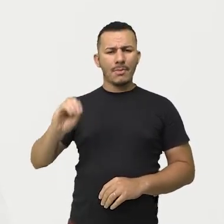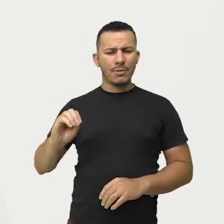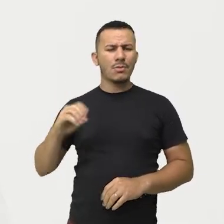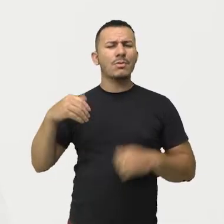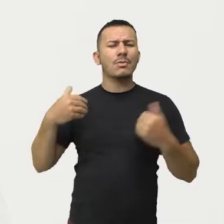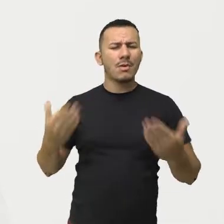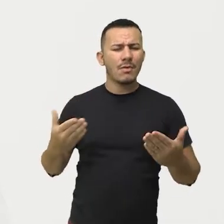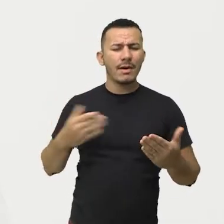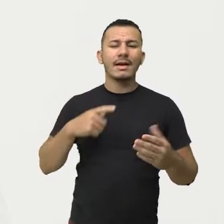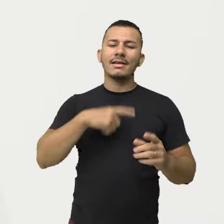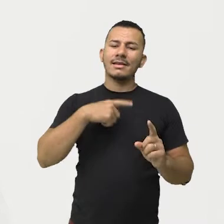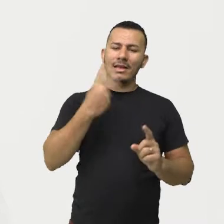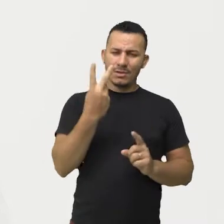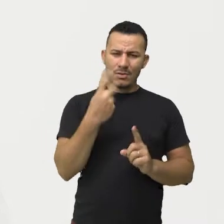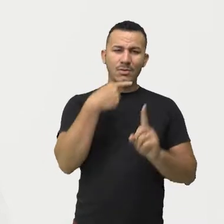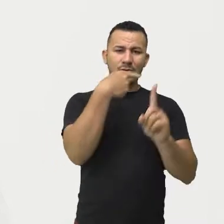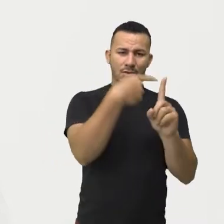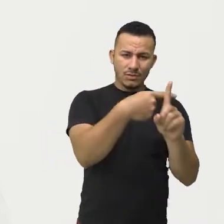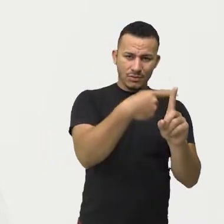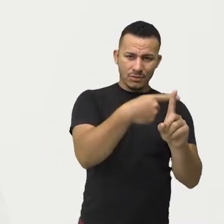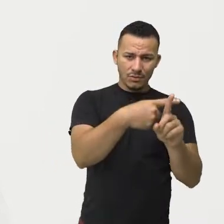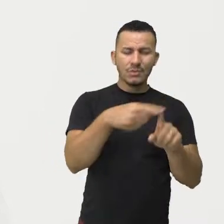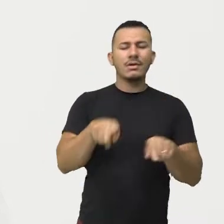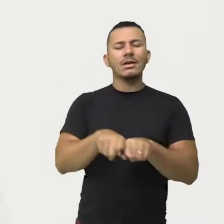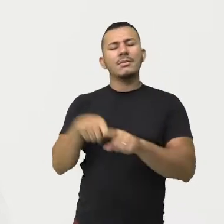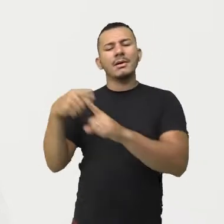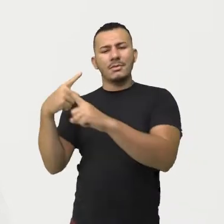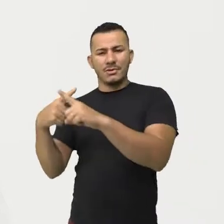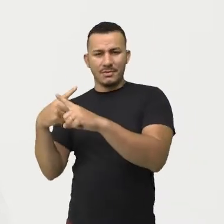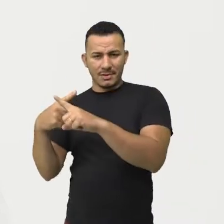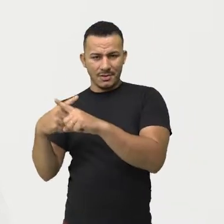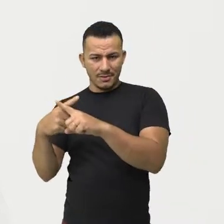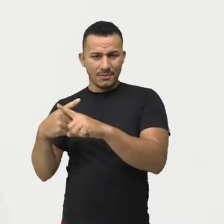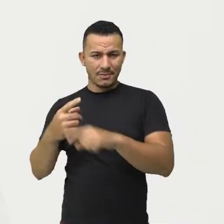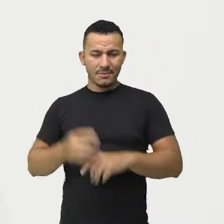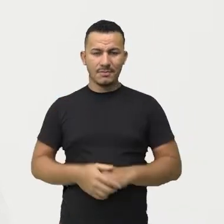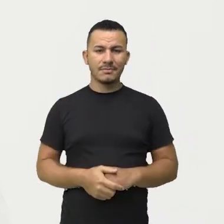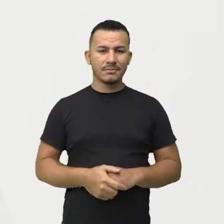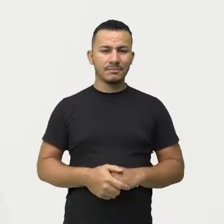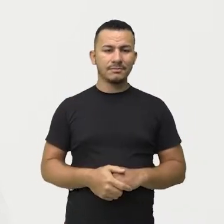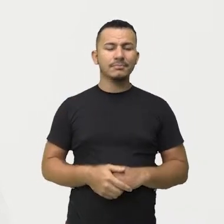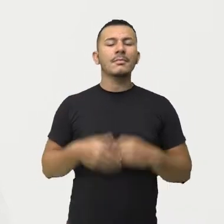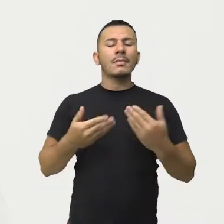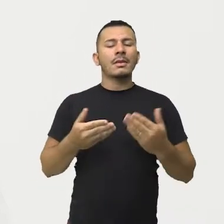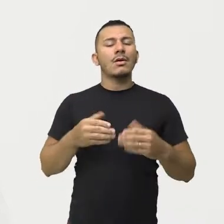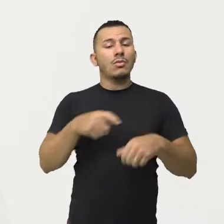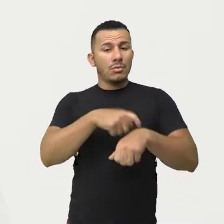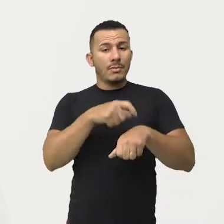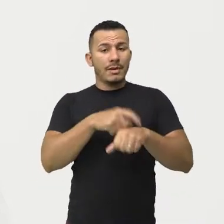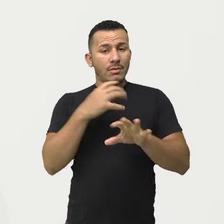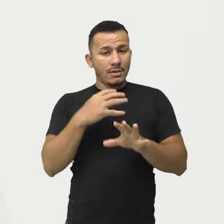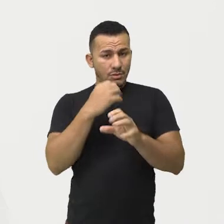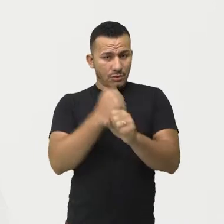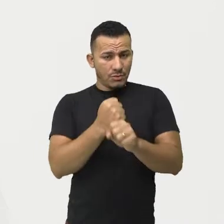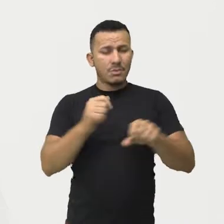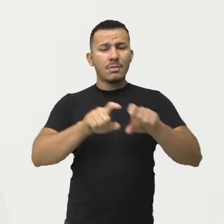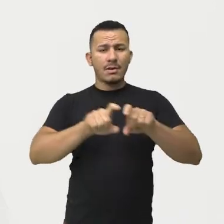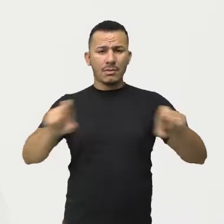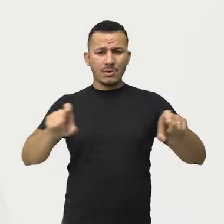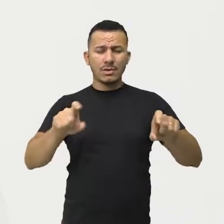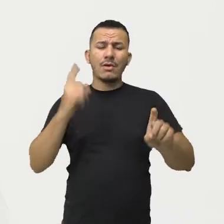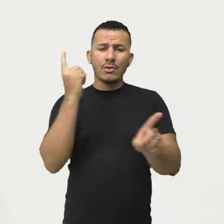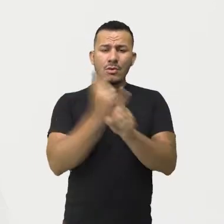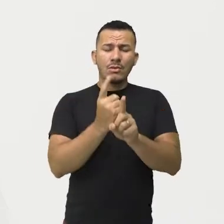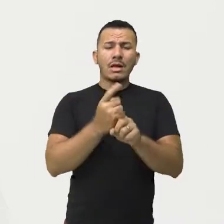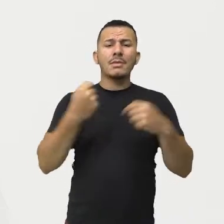Princípio aditivo e ou princípio multiplicativo. Então, resolver uma equação consiste em encontrar o valor